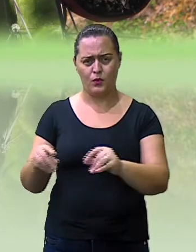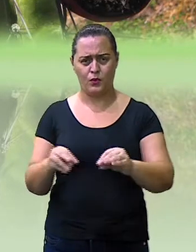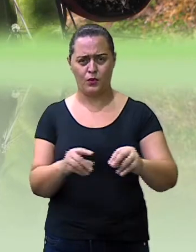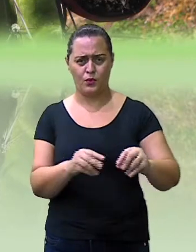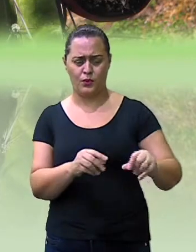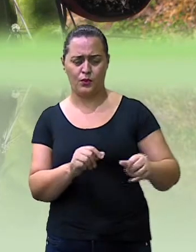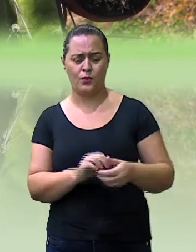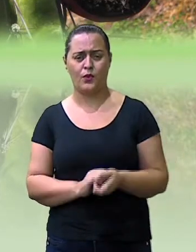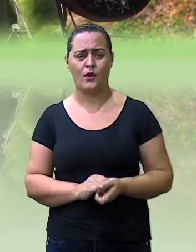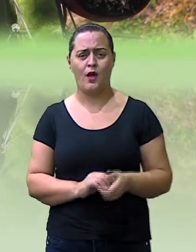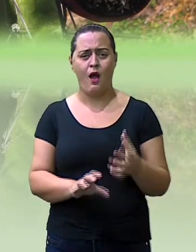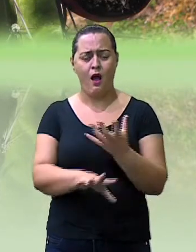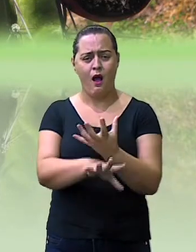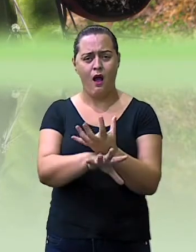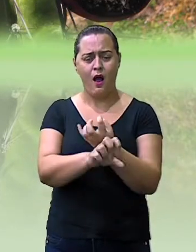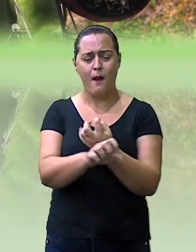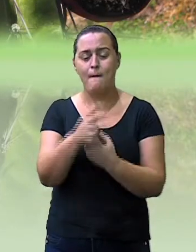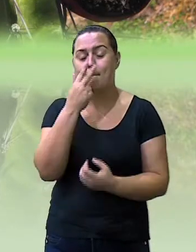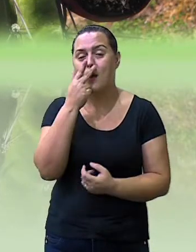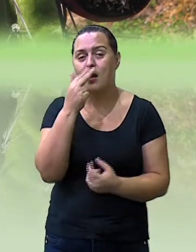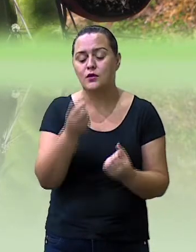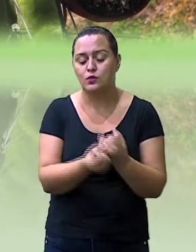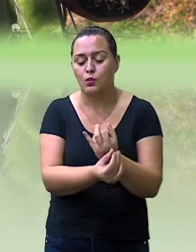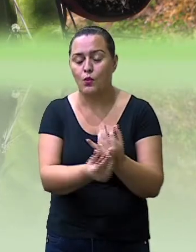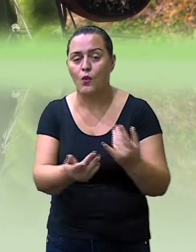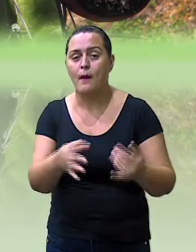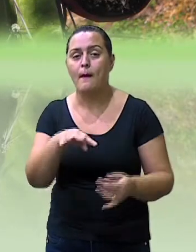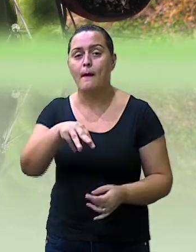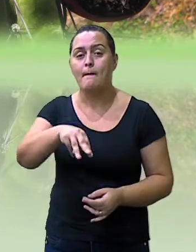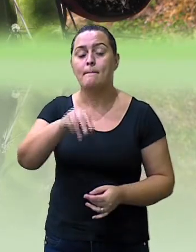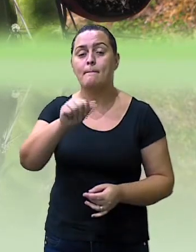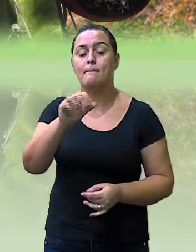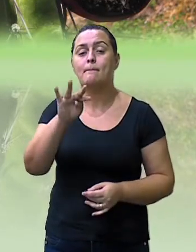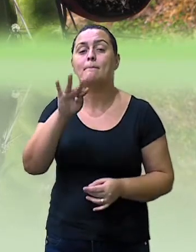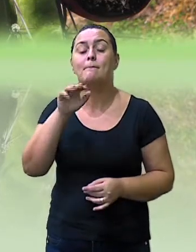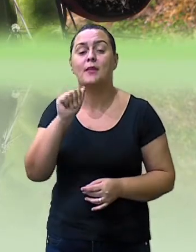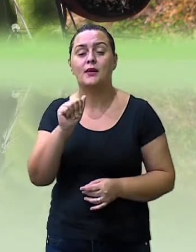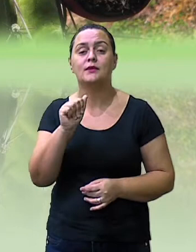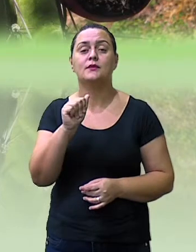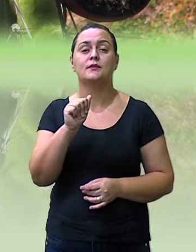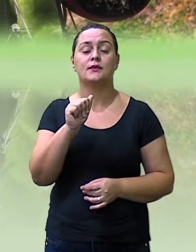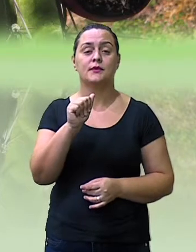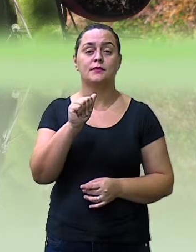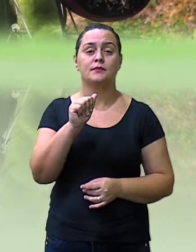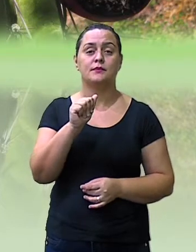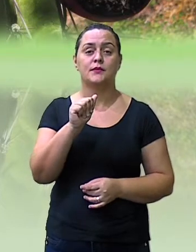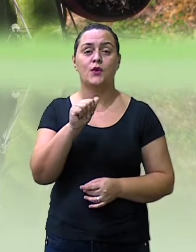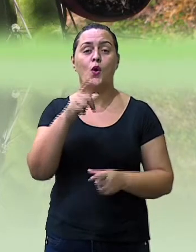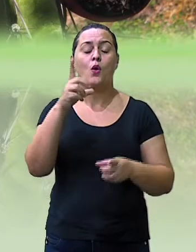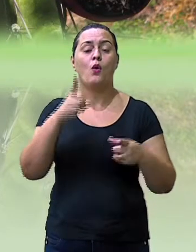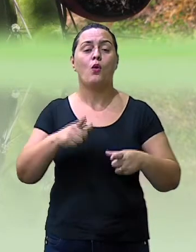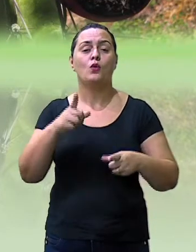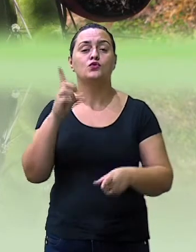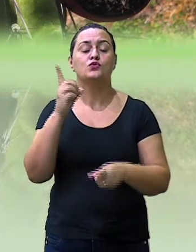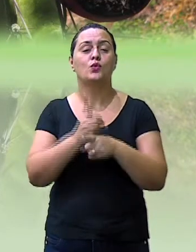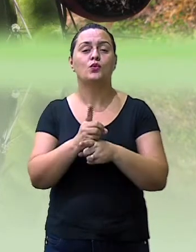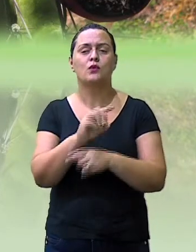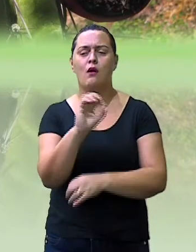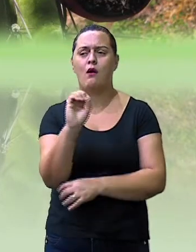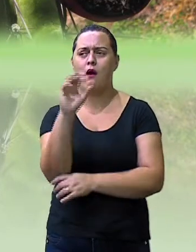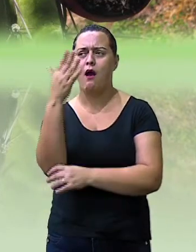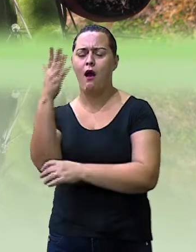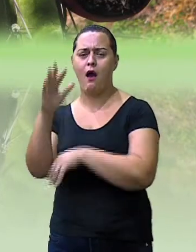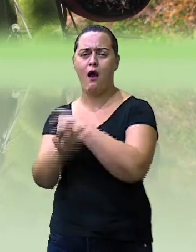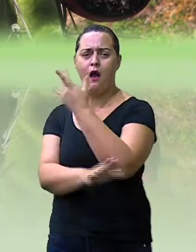se assemelha à mata onde são encontradas árvores como o juazeiro,